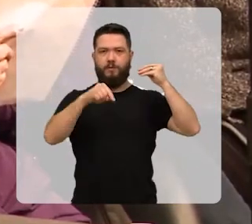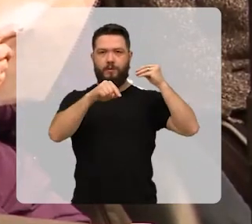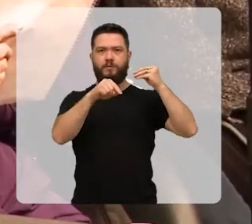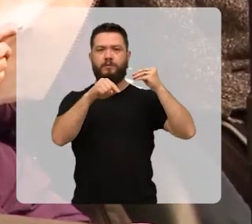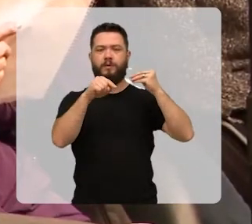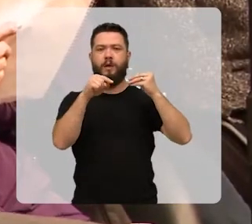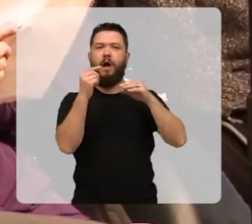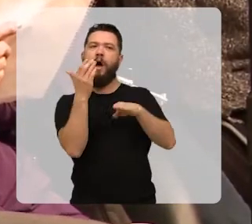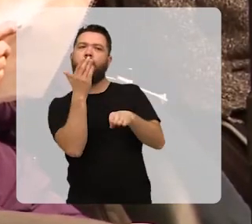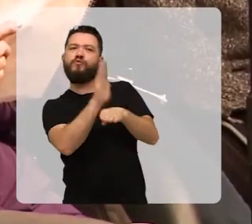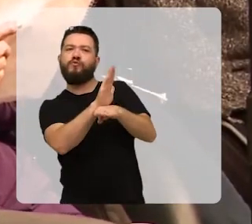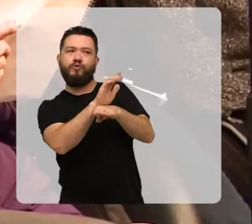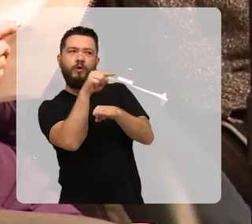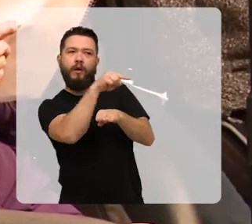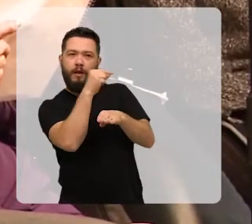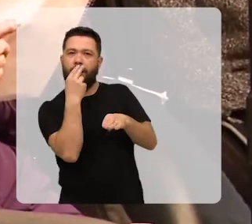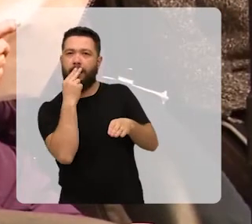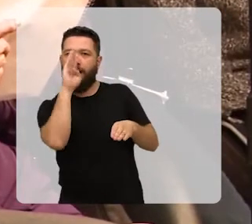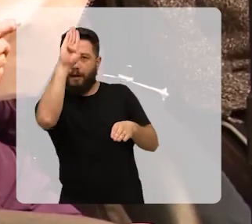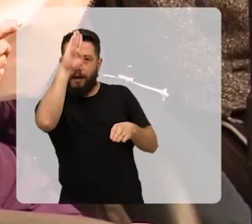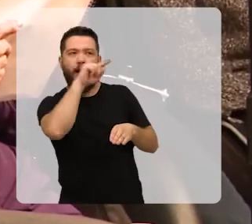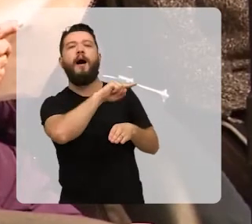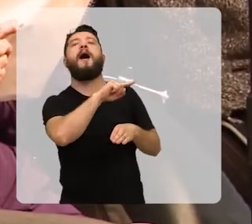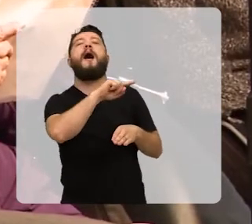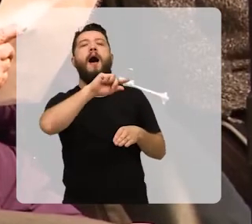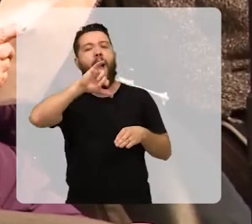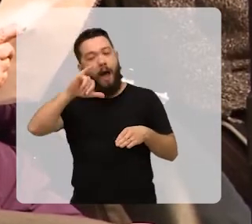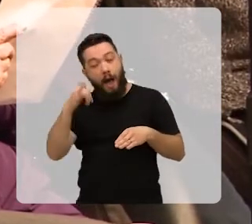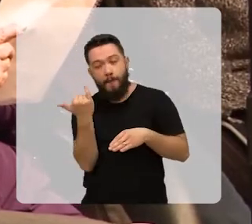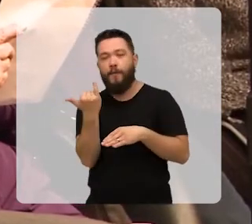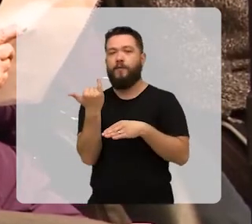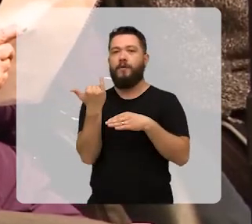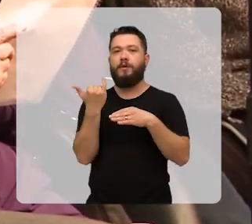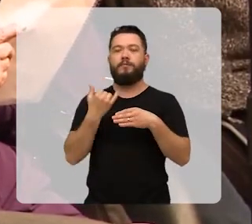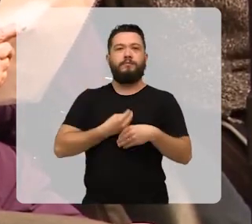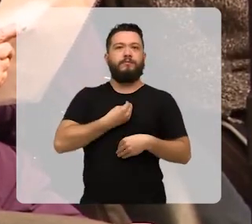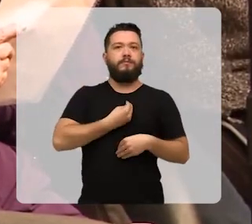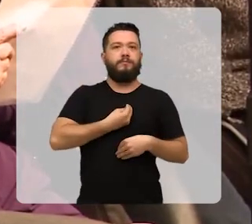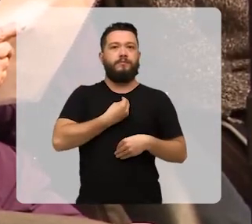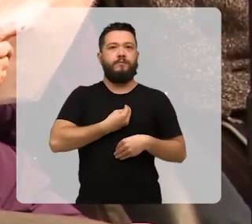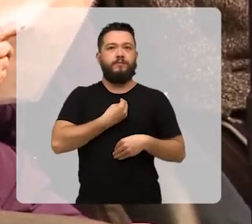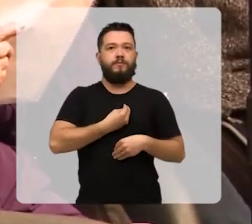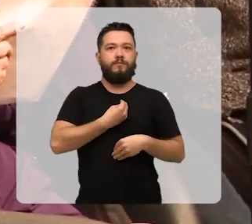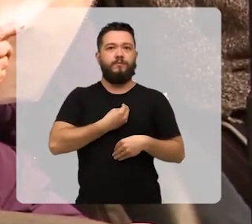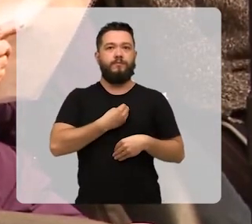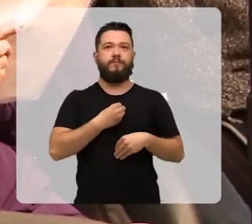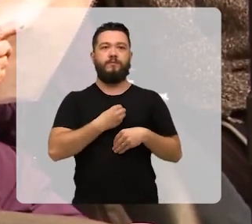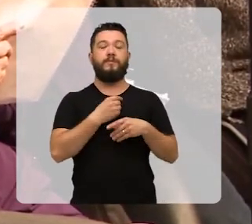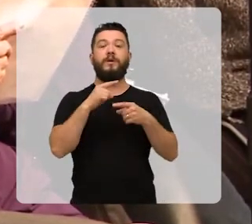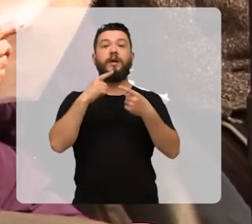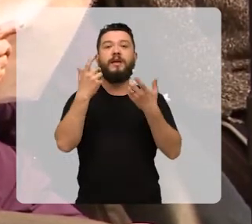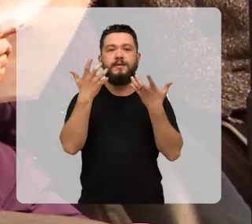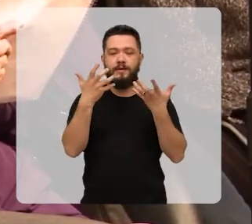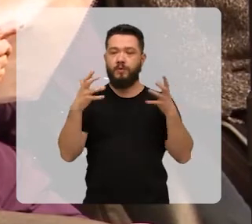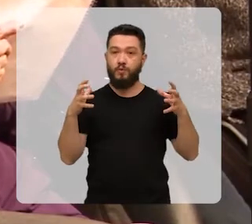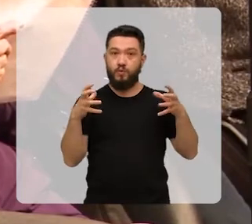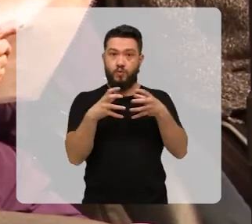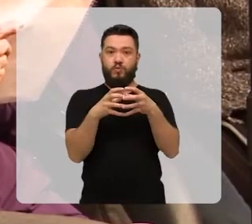que ajudou aos nazistas conseguiram ser objetivos para eliminar a comunidade judaica